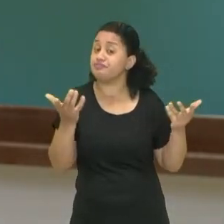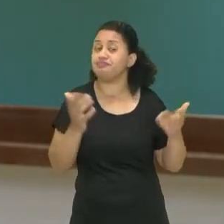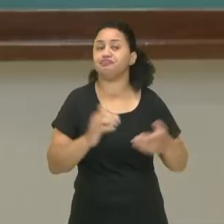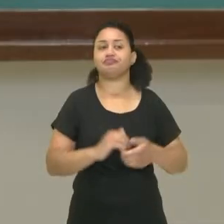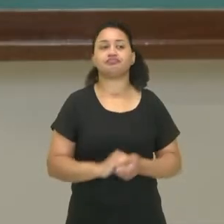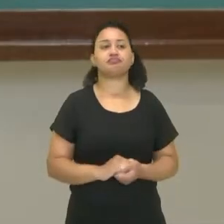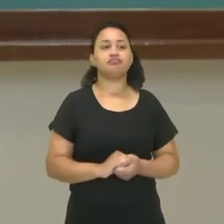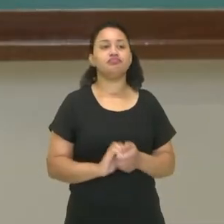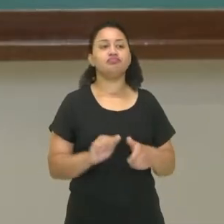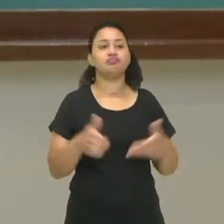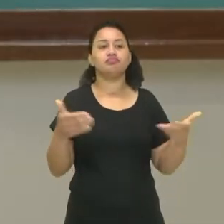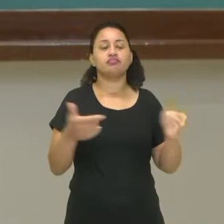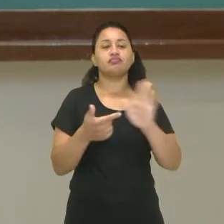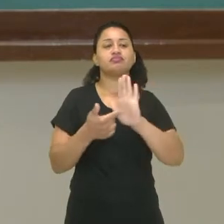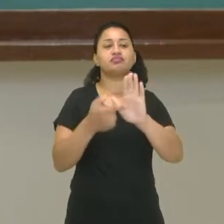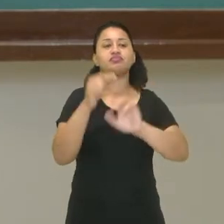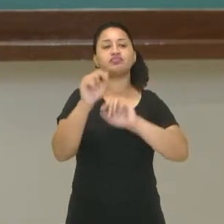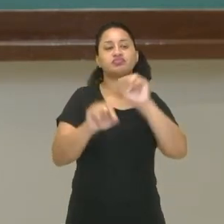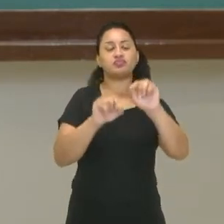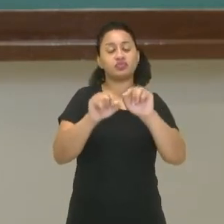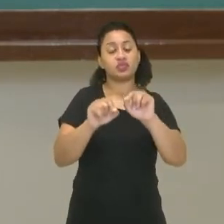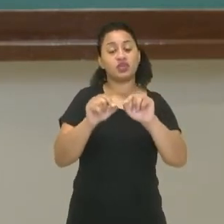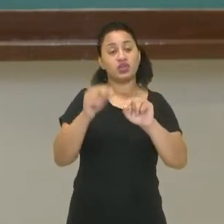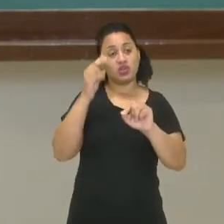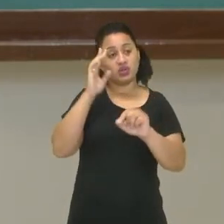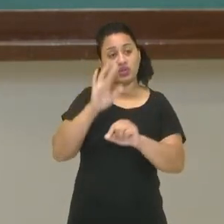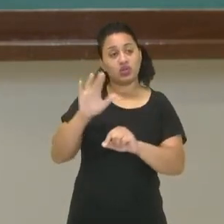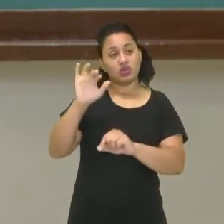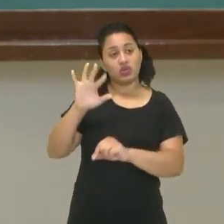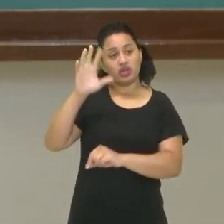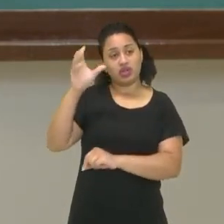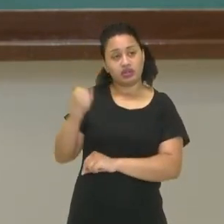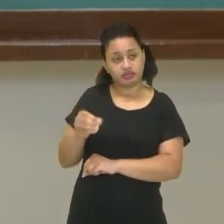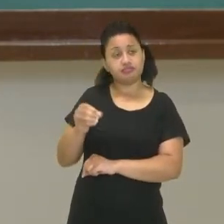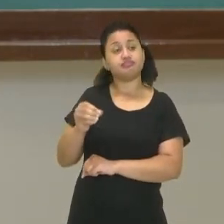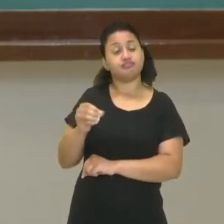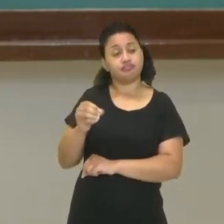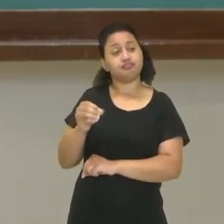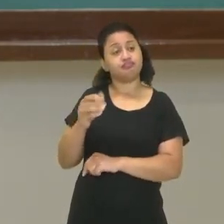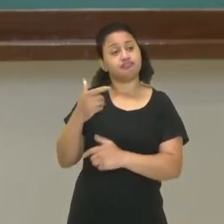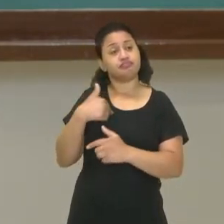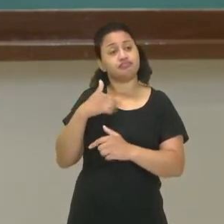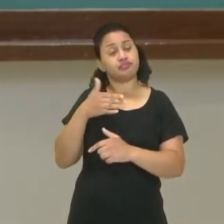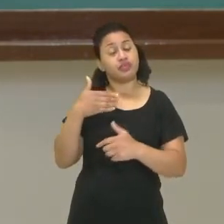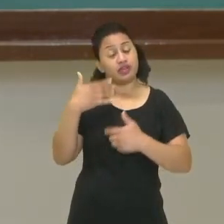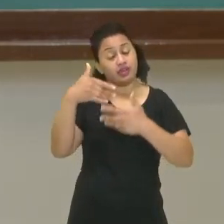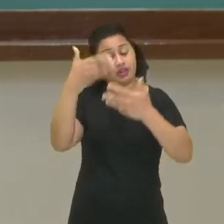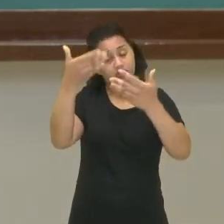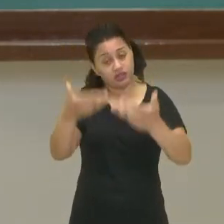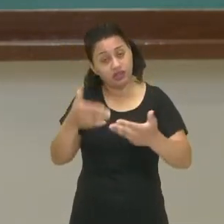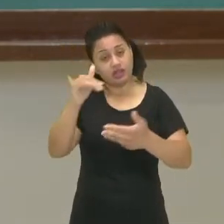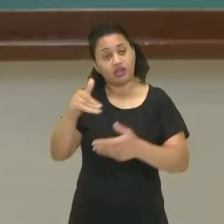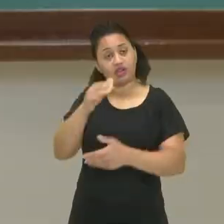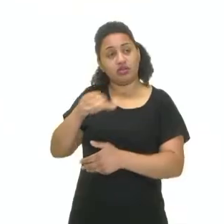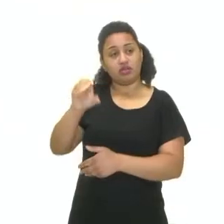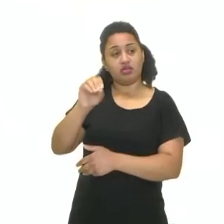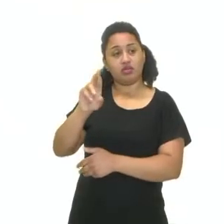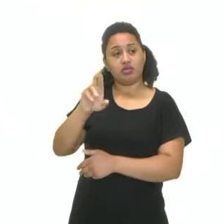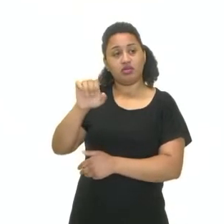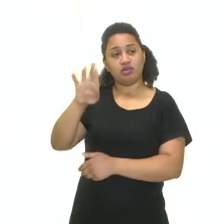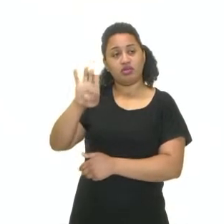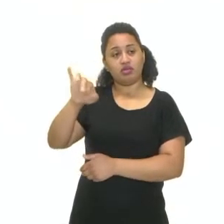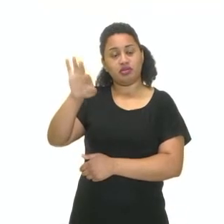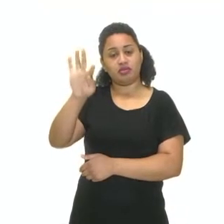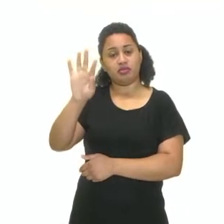Então eu apresento a você Sonho Africano, né? Tá dedicado a João Ribeiro. Já observo